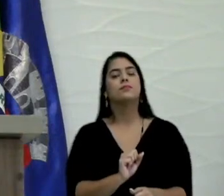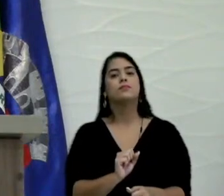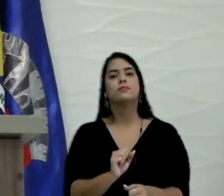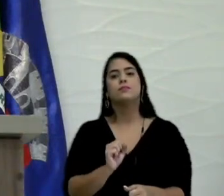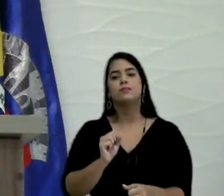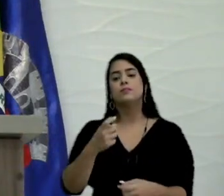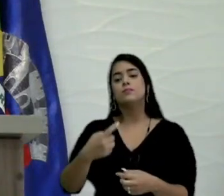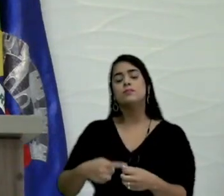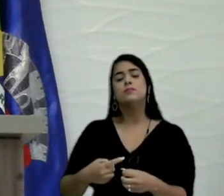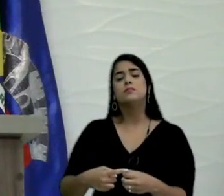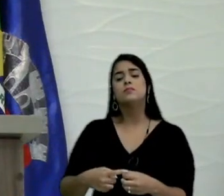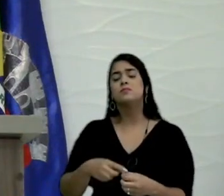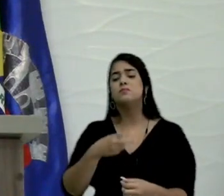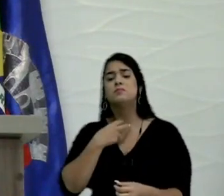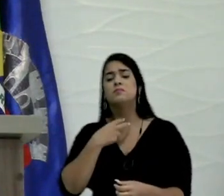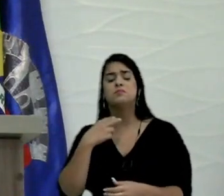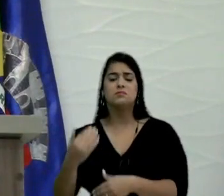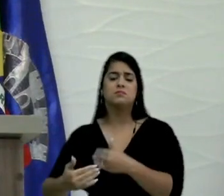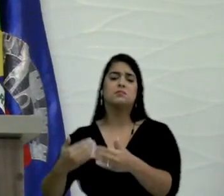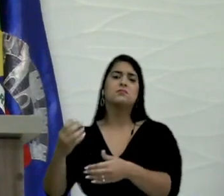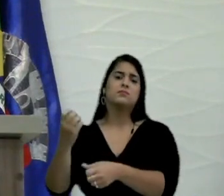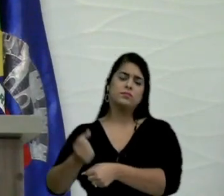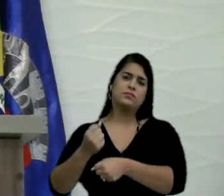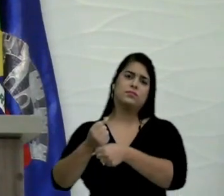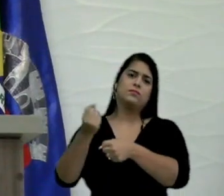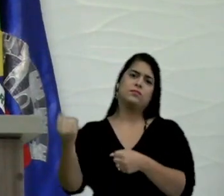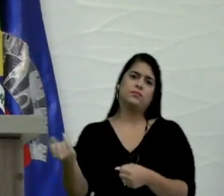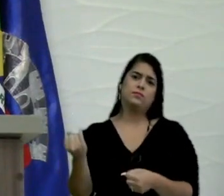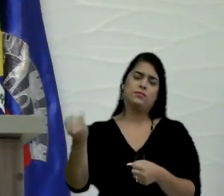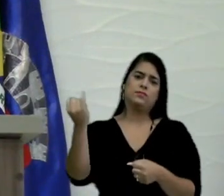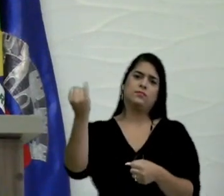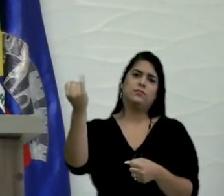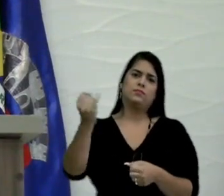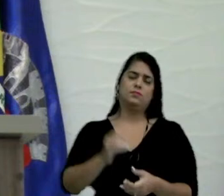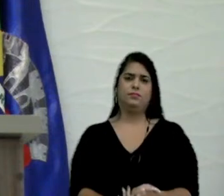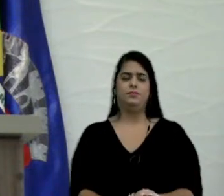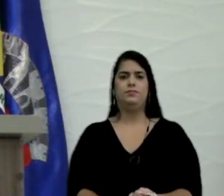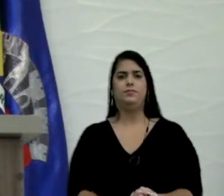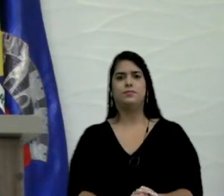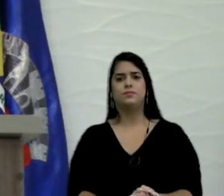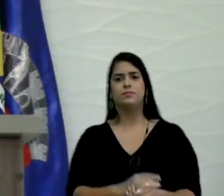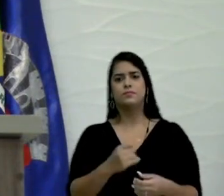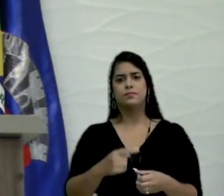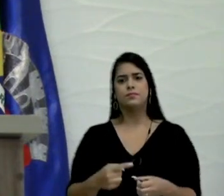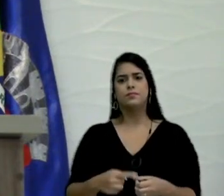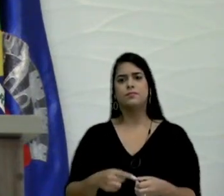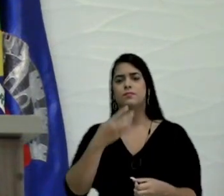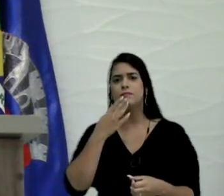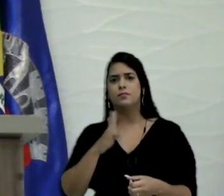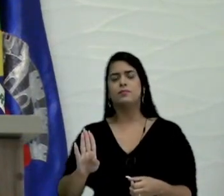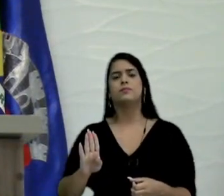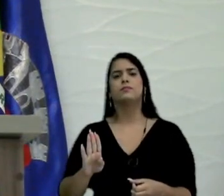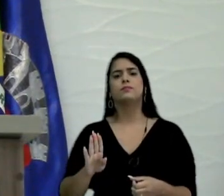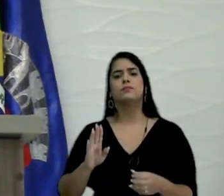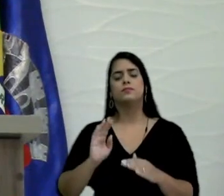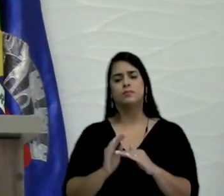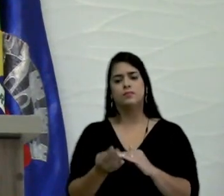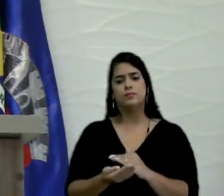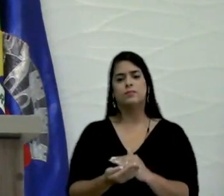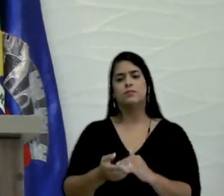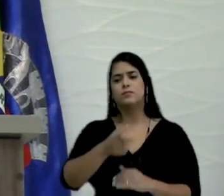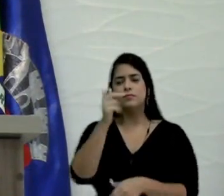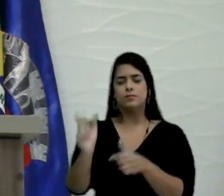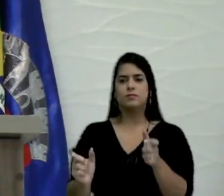pode eh continuar com essa obra de tão importância repito para o nosso município principalmente para aquele bairro tão habitado do